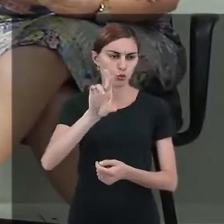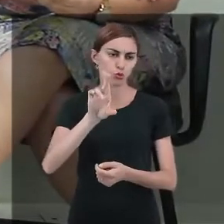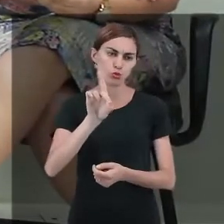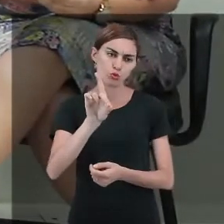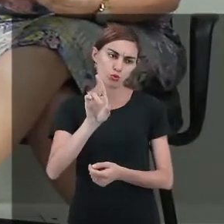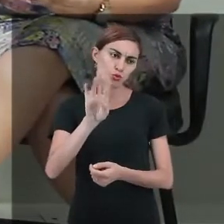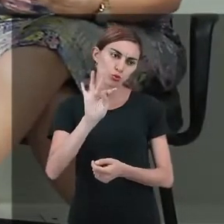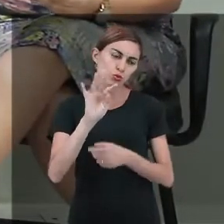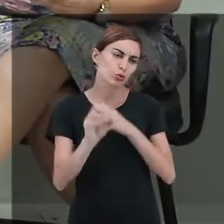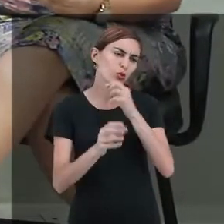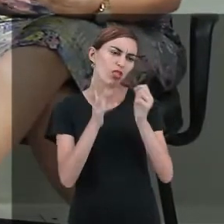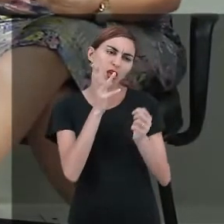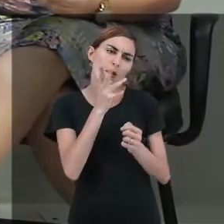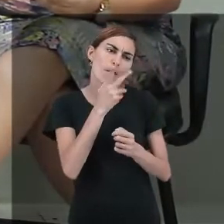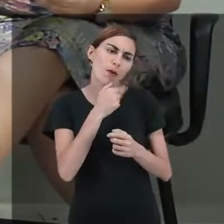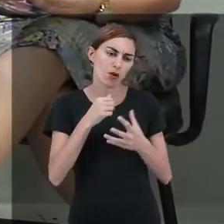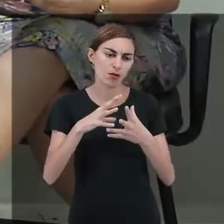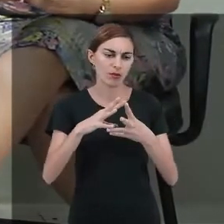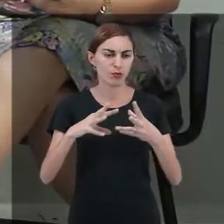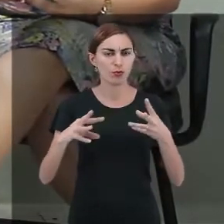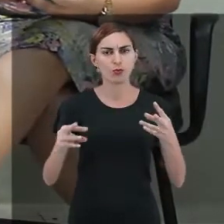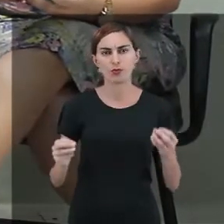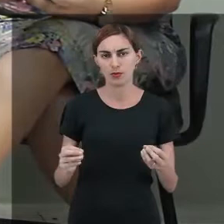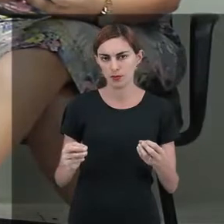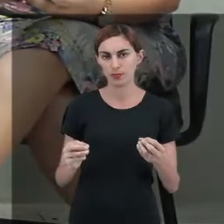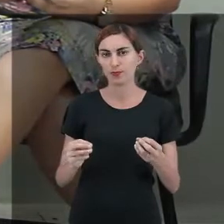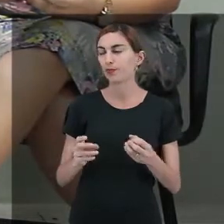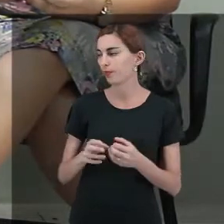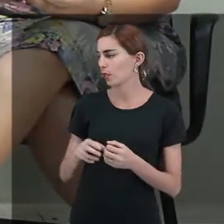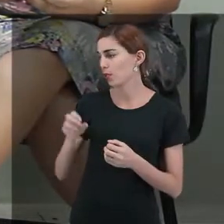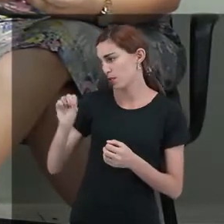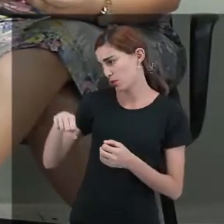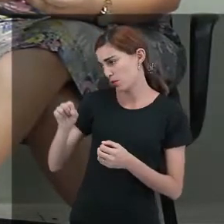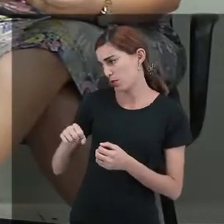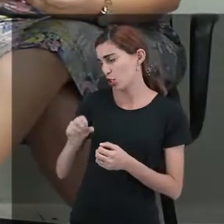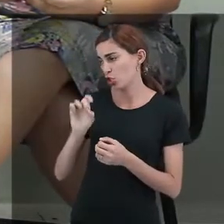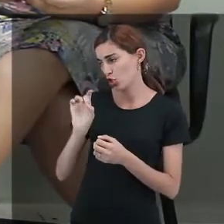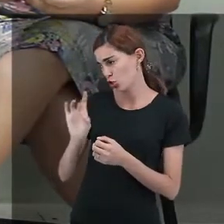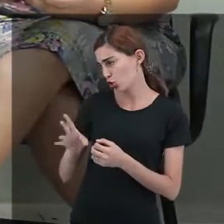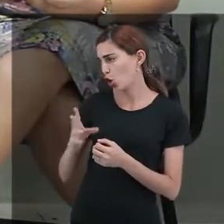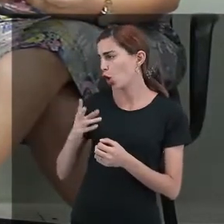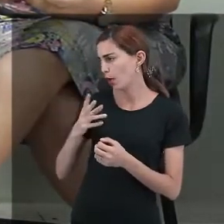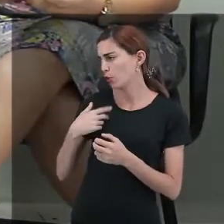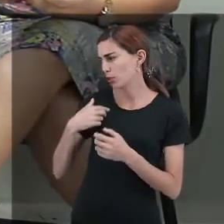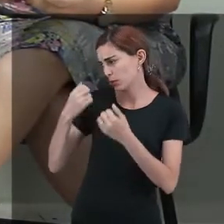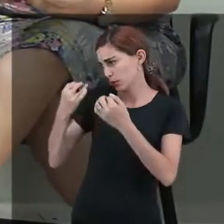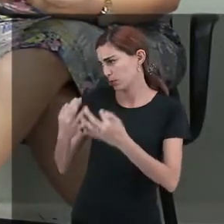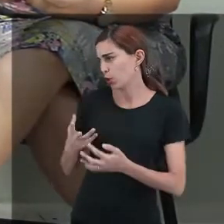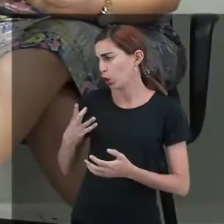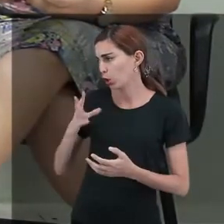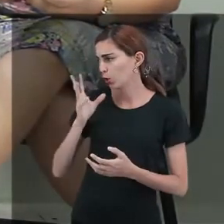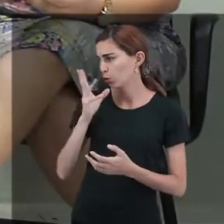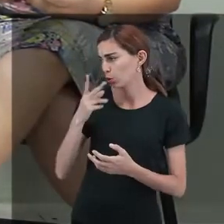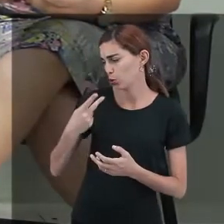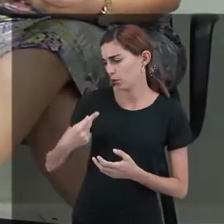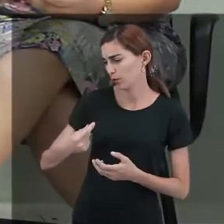Cris, a gente está se referindo não só à tangibilidade, mas em relação à durabilidade, né? O produto,